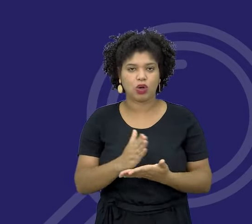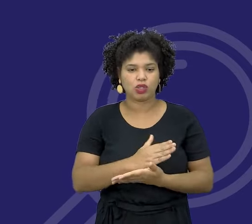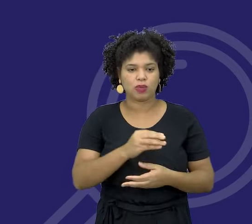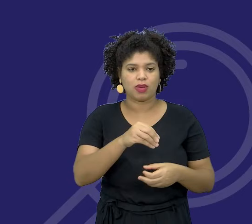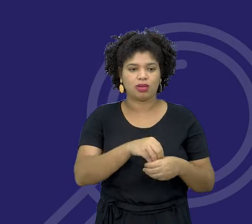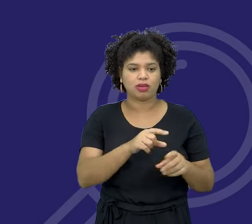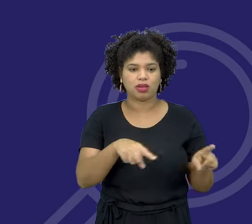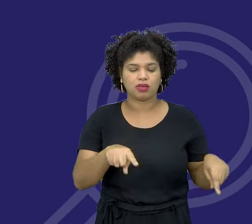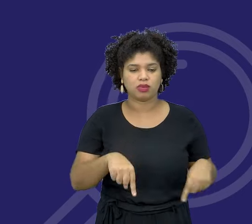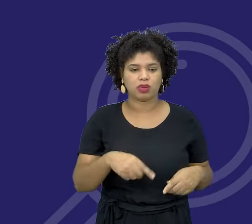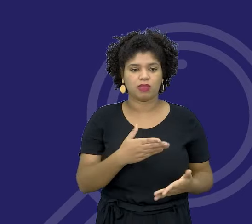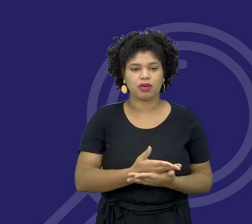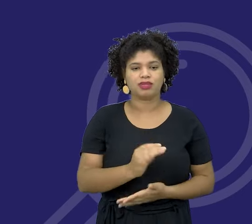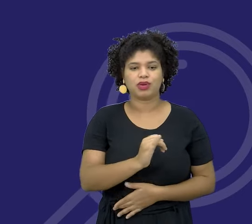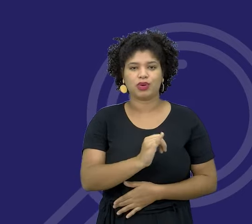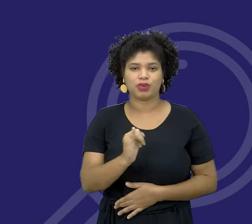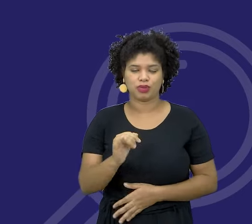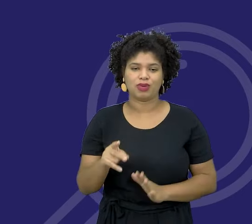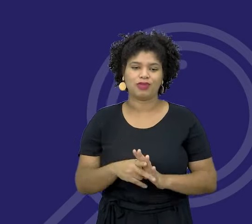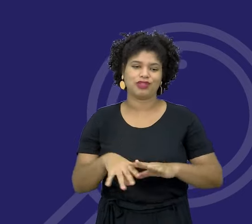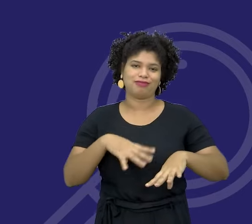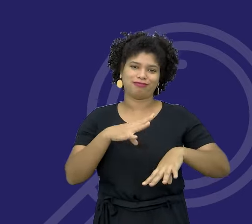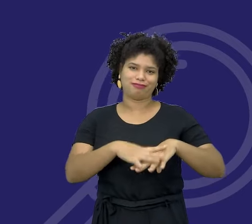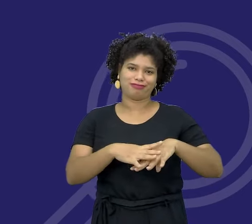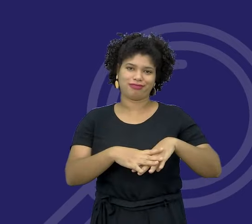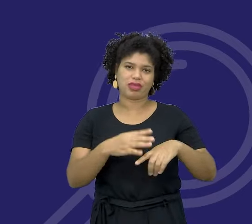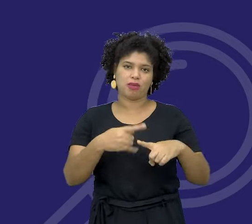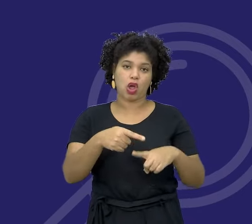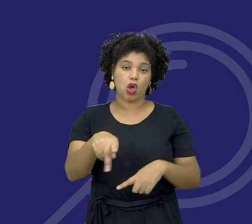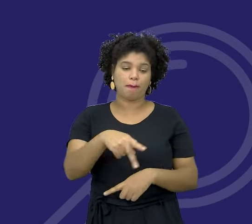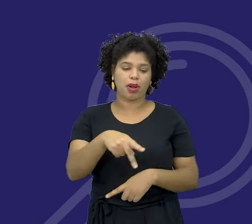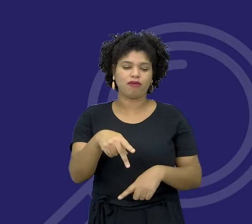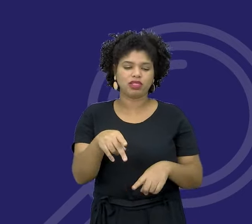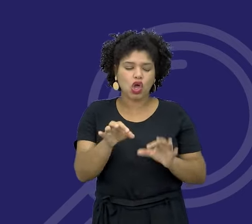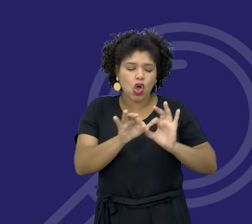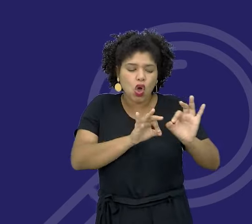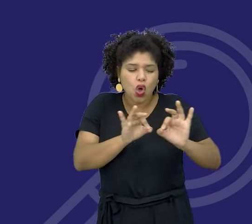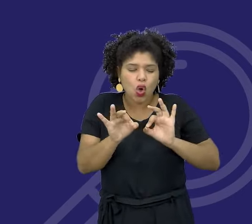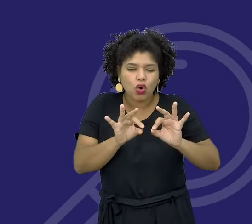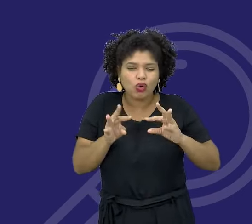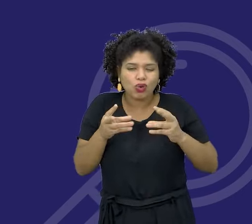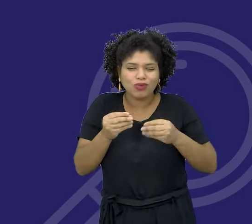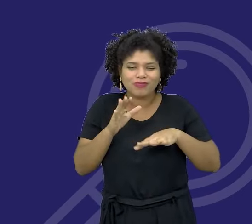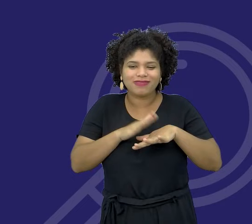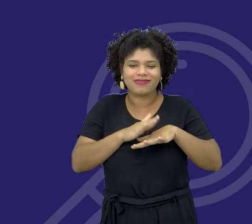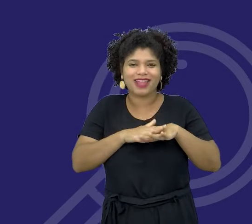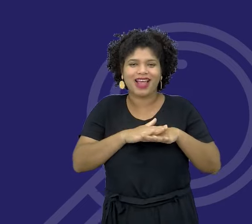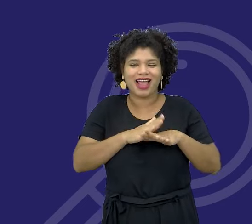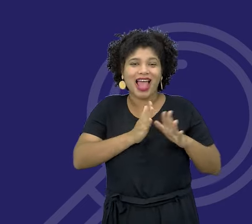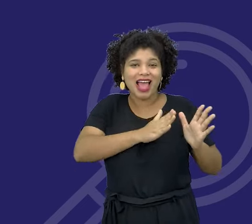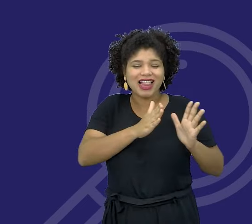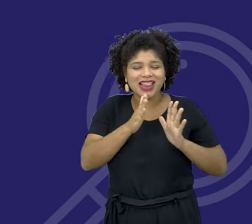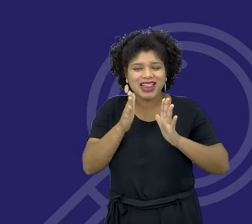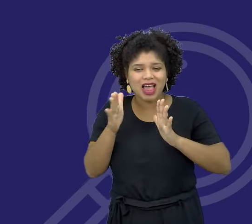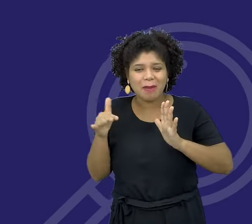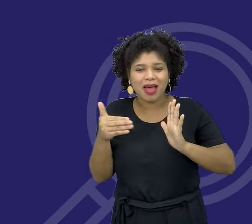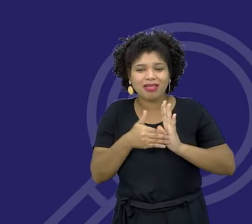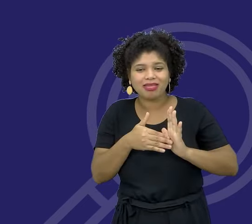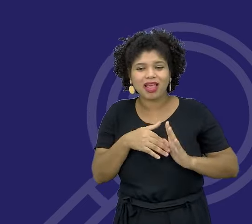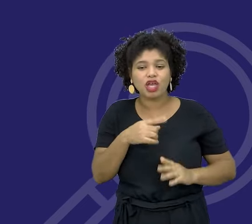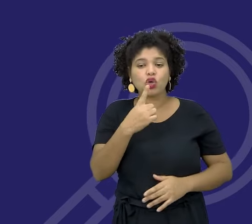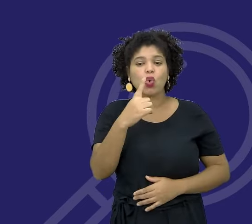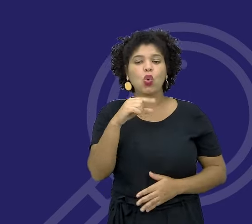o objeto matemático. Aqui o professor sistematiza tudo que foi feito das etapas 1 até a